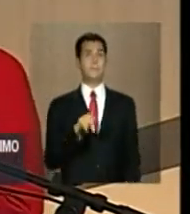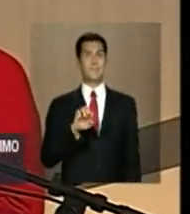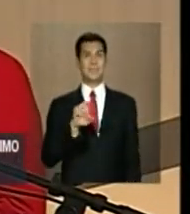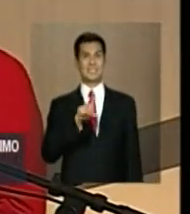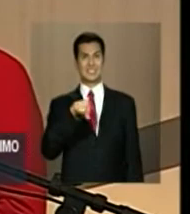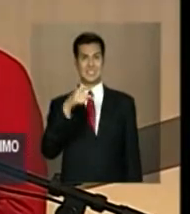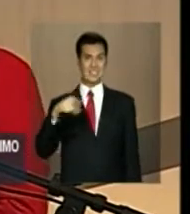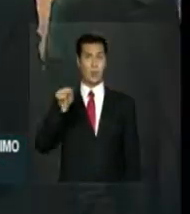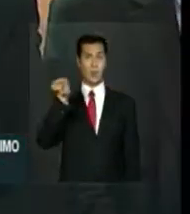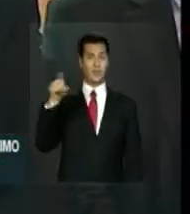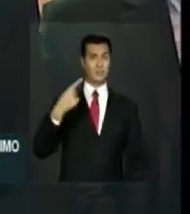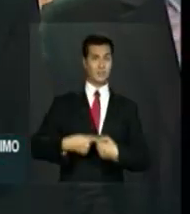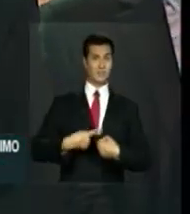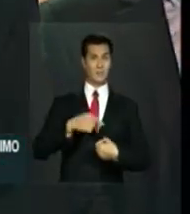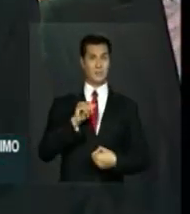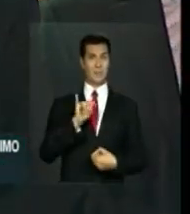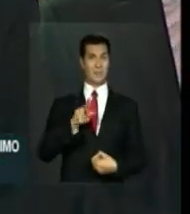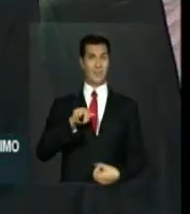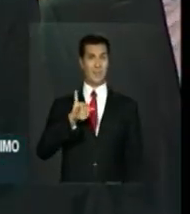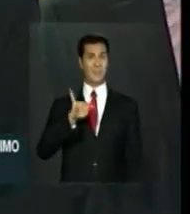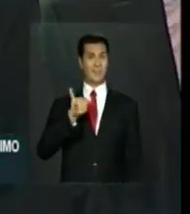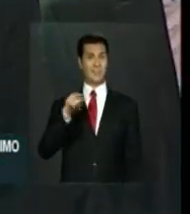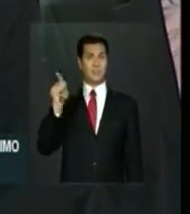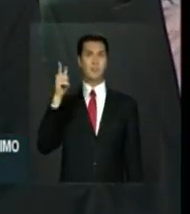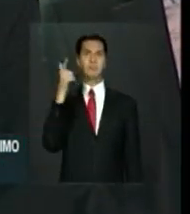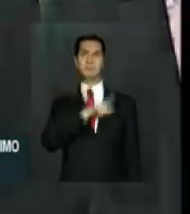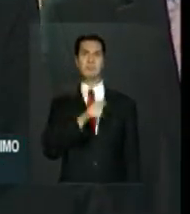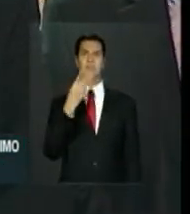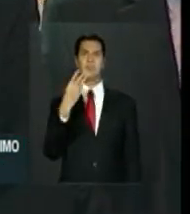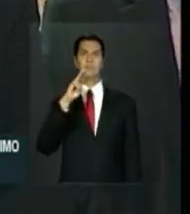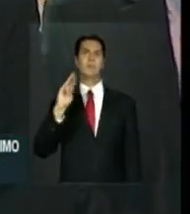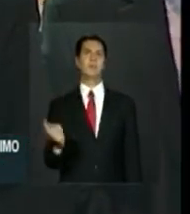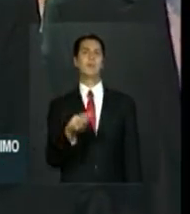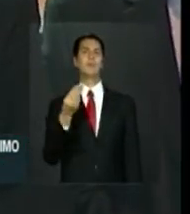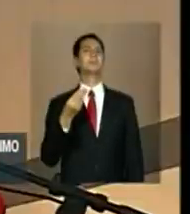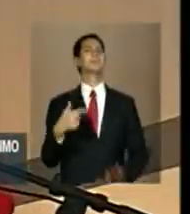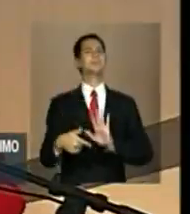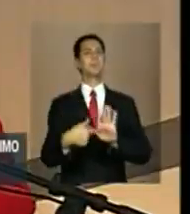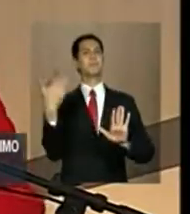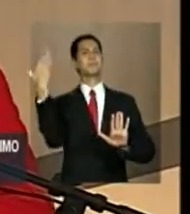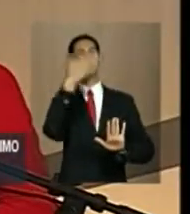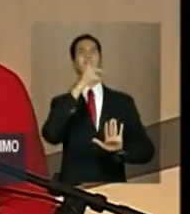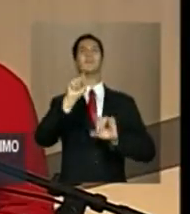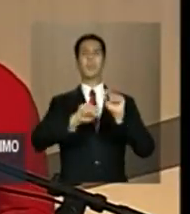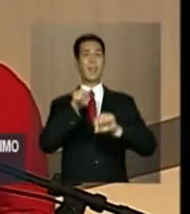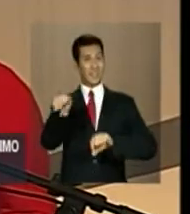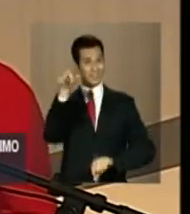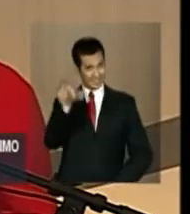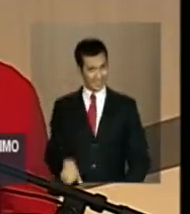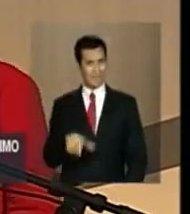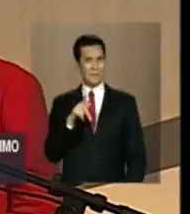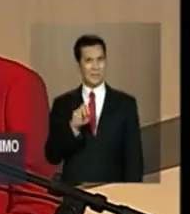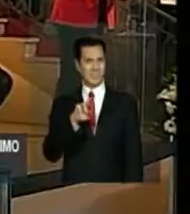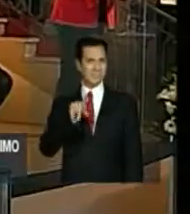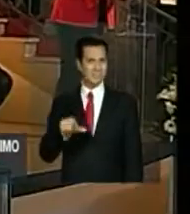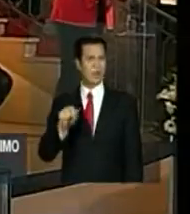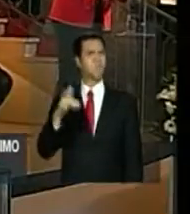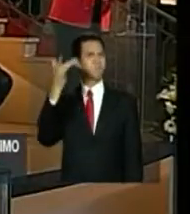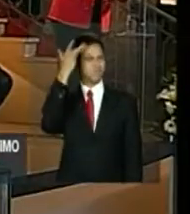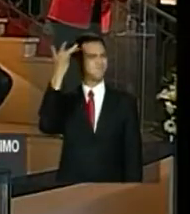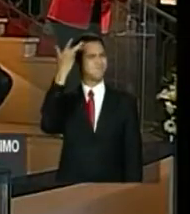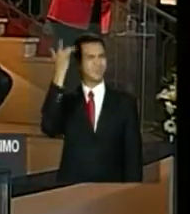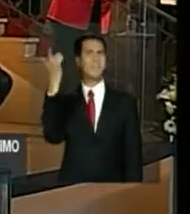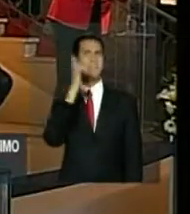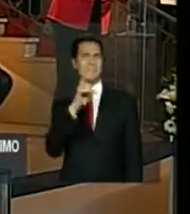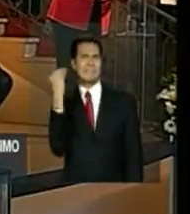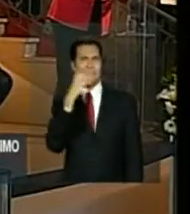conseguir 3, mostra bem o talento que o Pezão, a partir do momento em